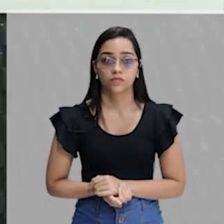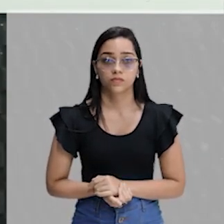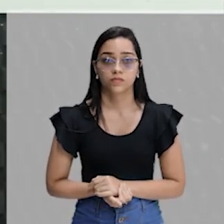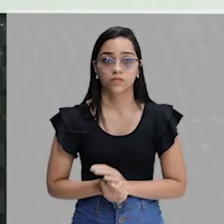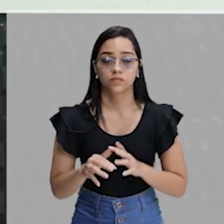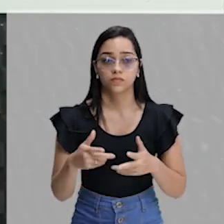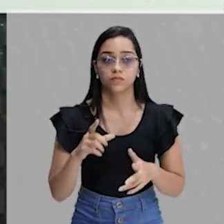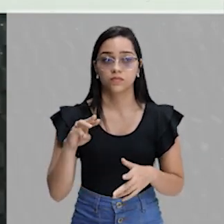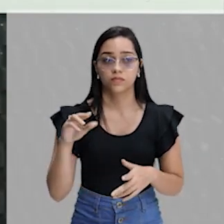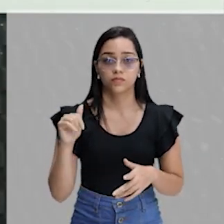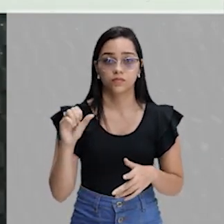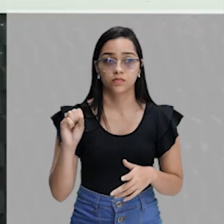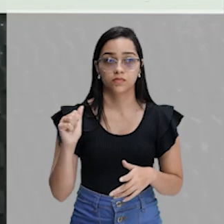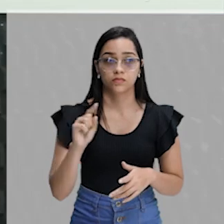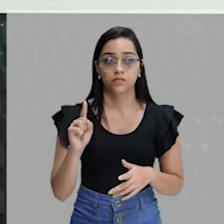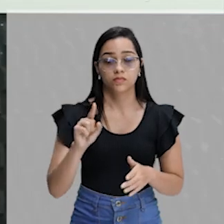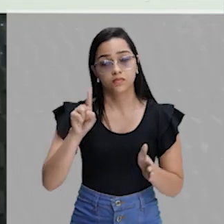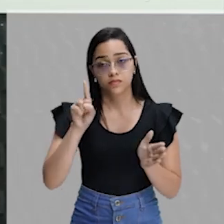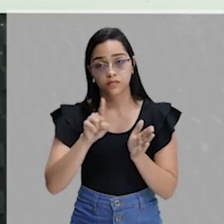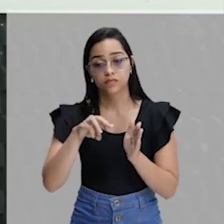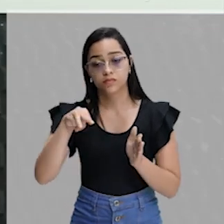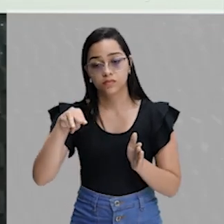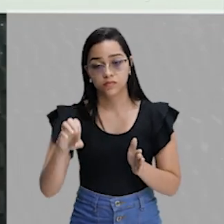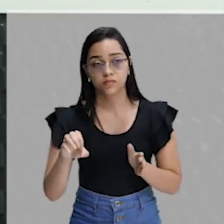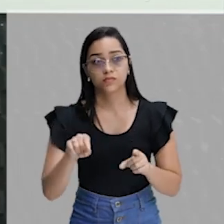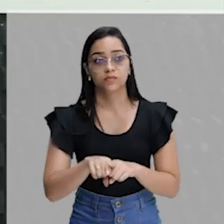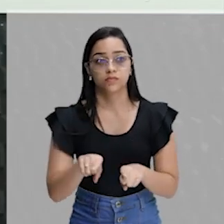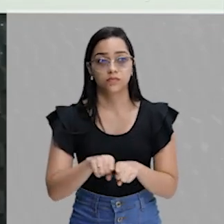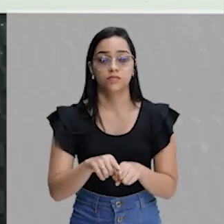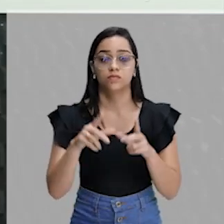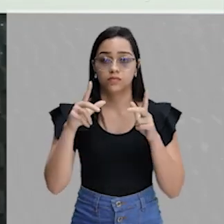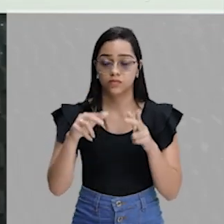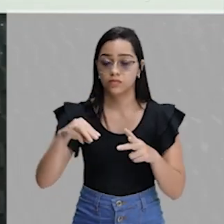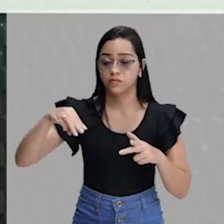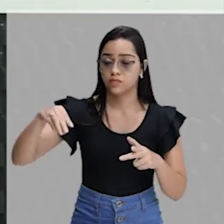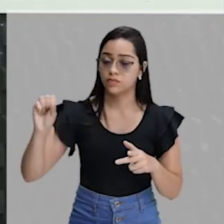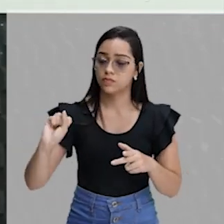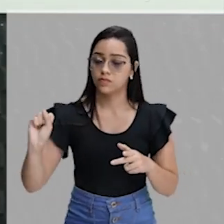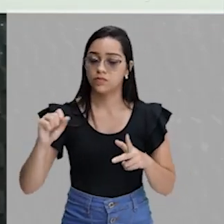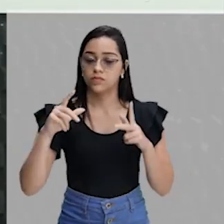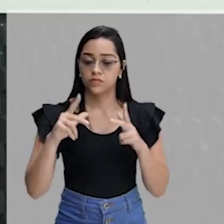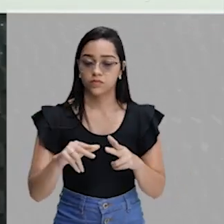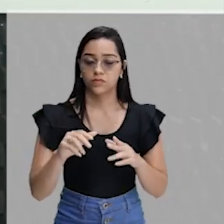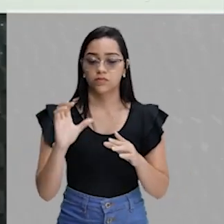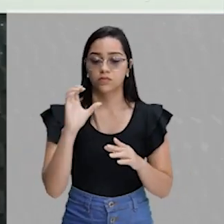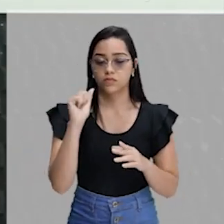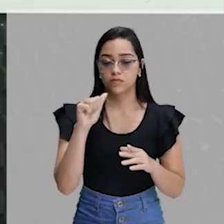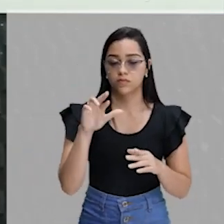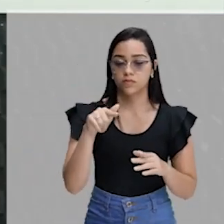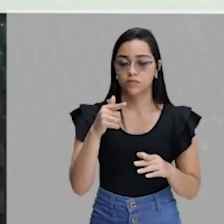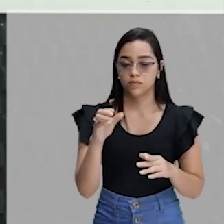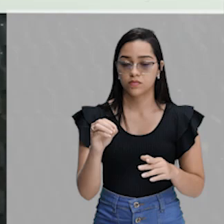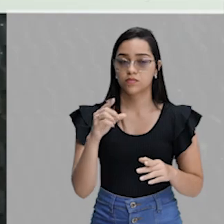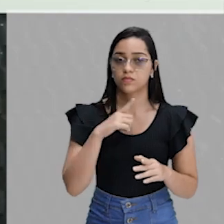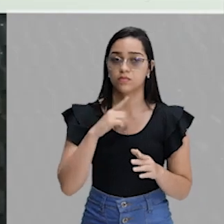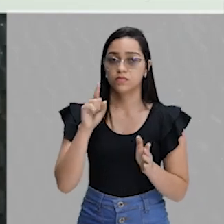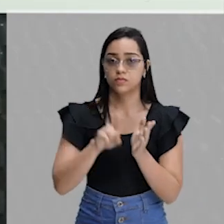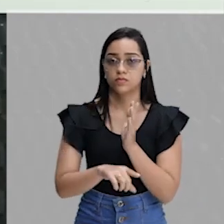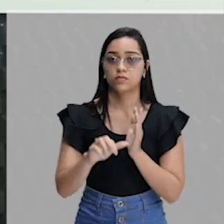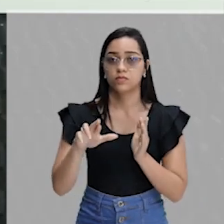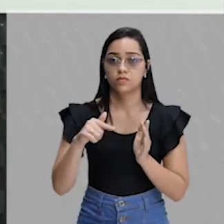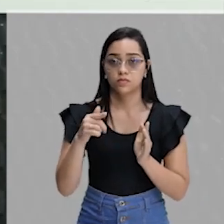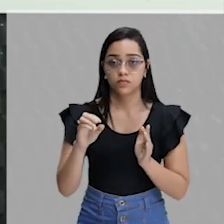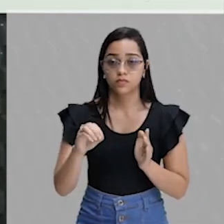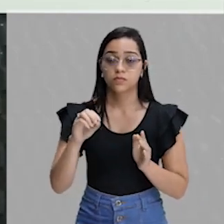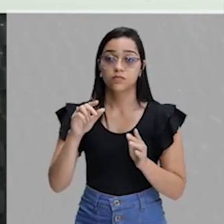Neste caso não é nem massa, né? Metro, desculpa, né? Metro por segundo ao quadrado. Então, metro por segundo ao quadrado seria a aceleração, né? Então, fica massa vezes a aceleração, que é a